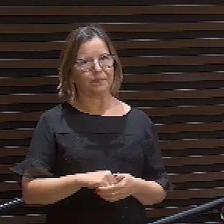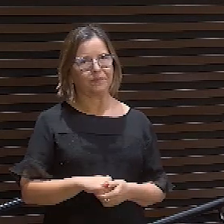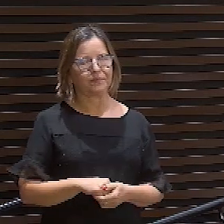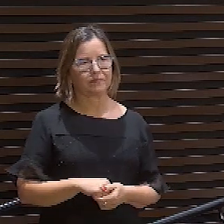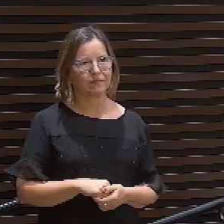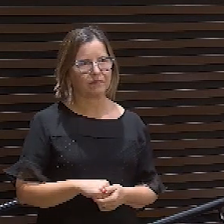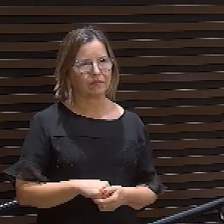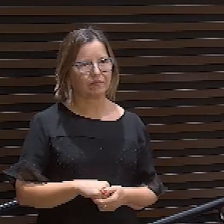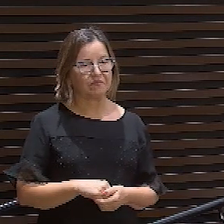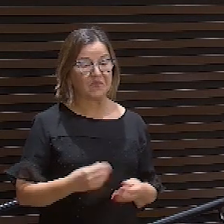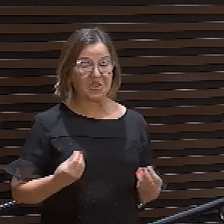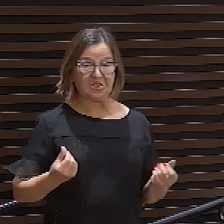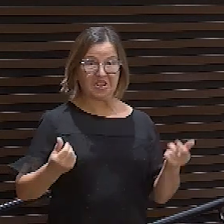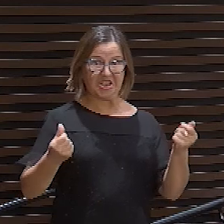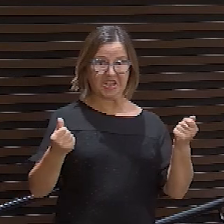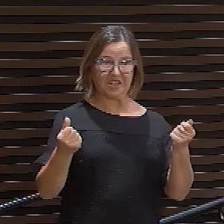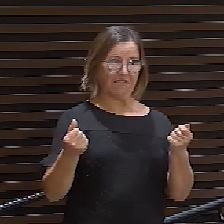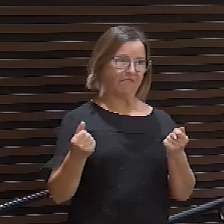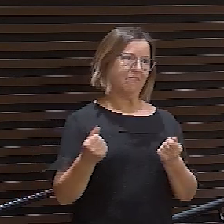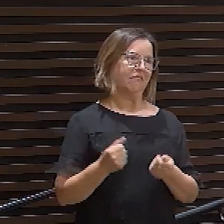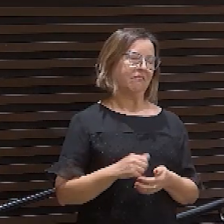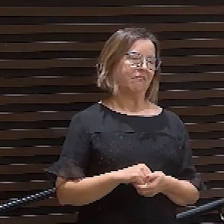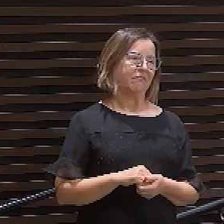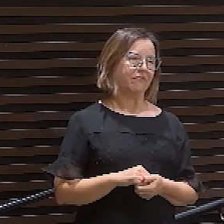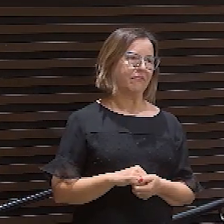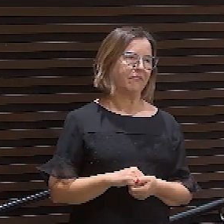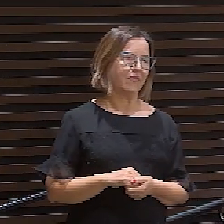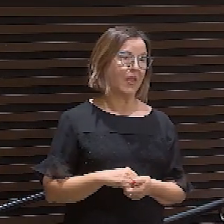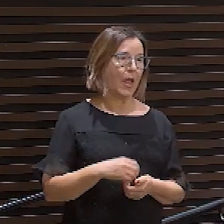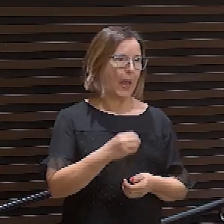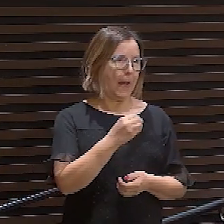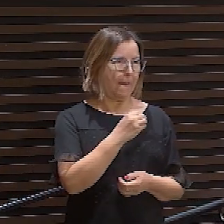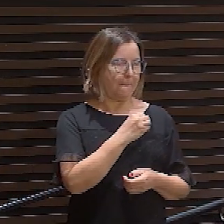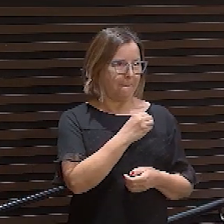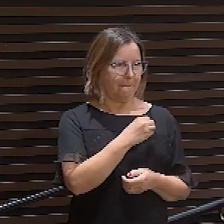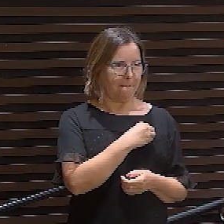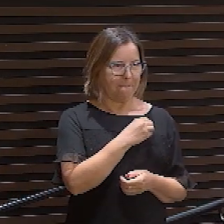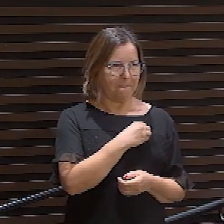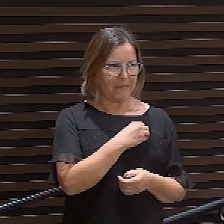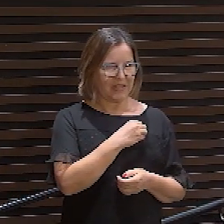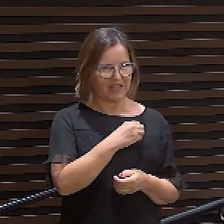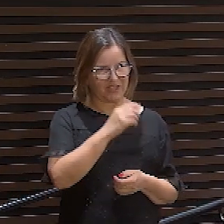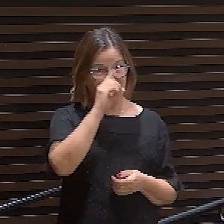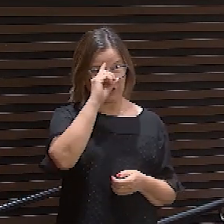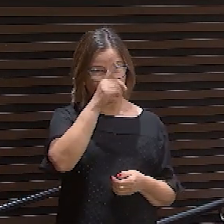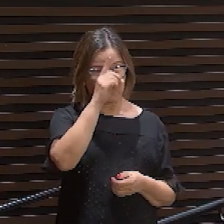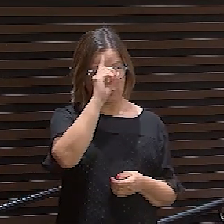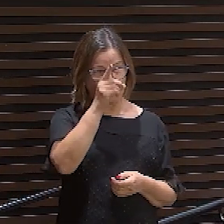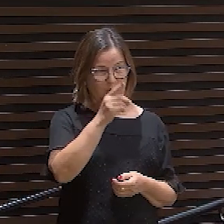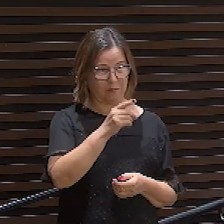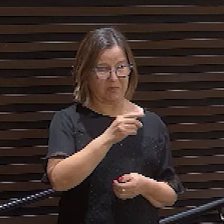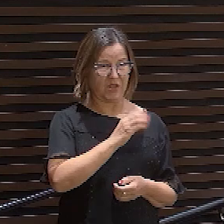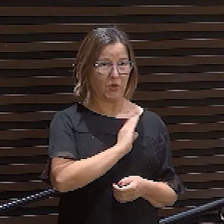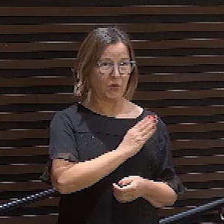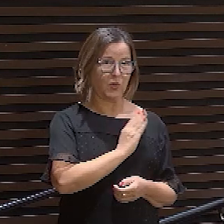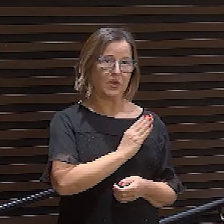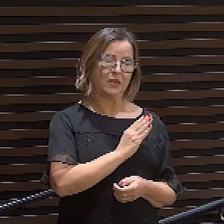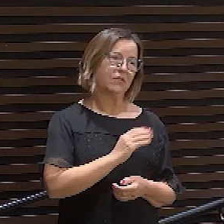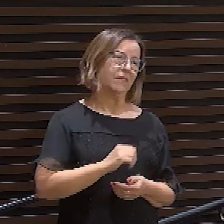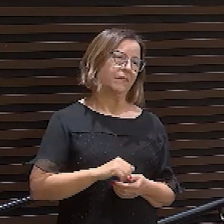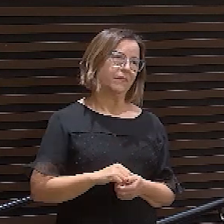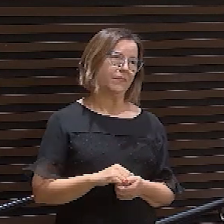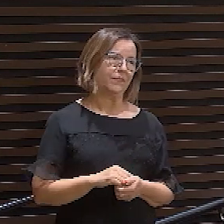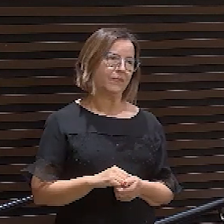no dinheiro. O pecado que domina os nossos corações, que